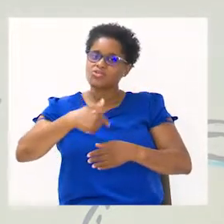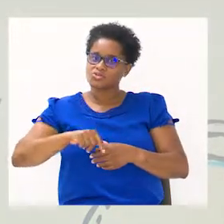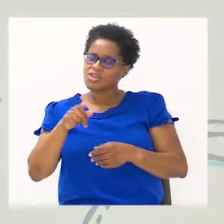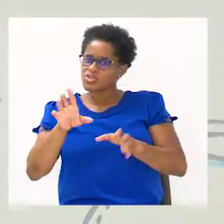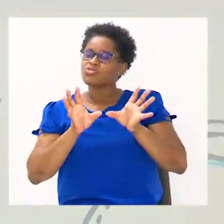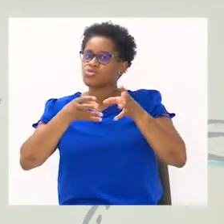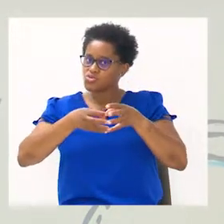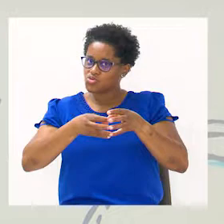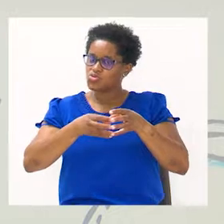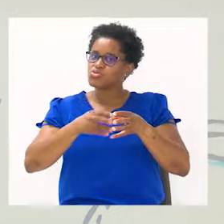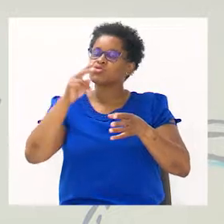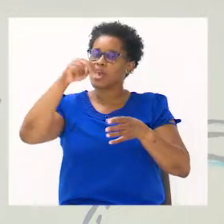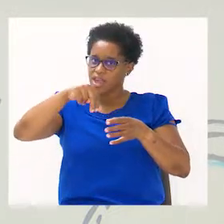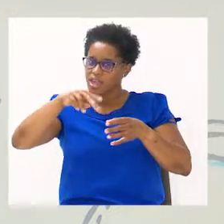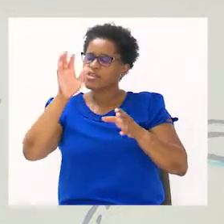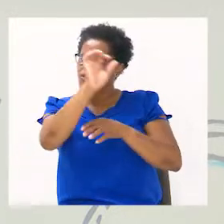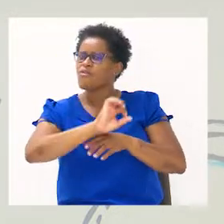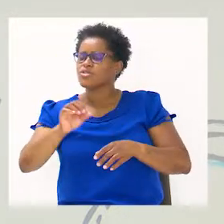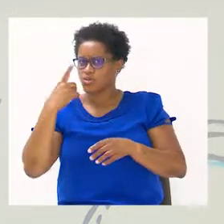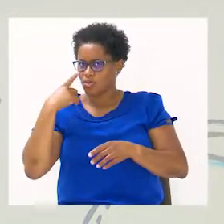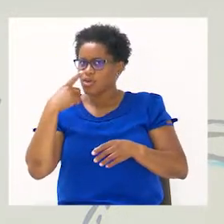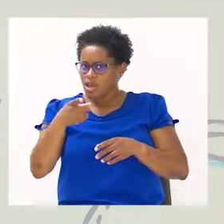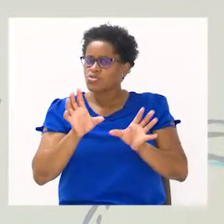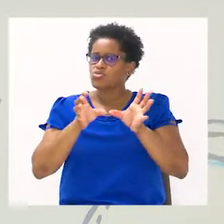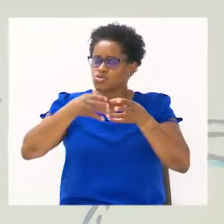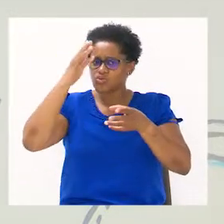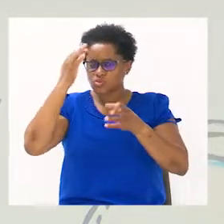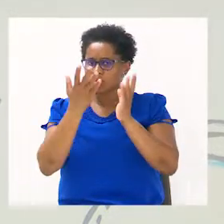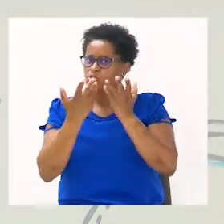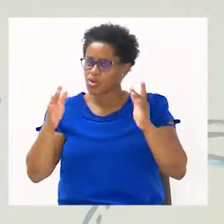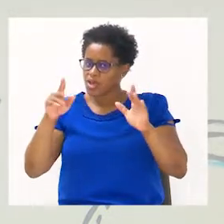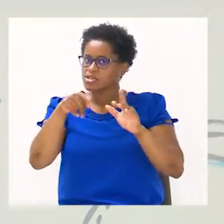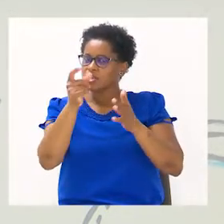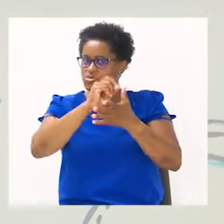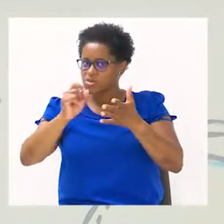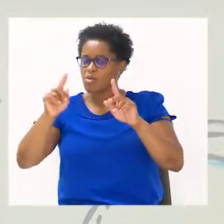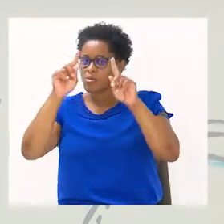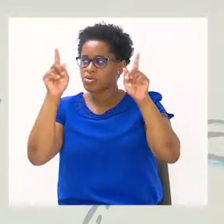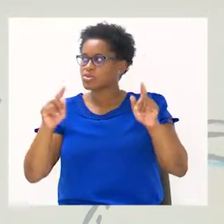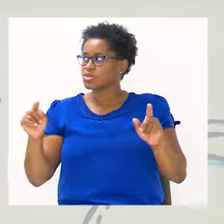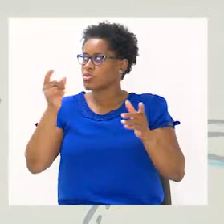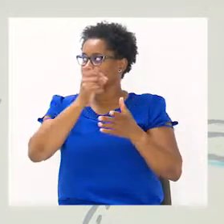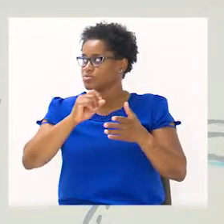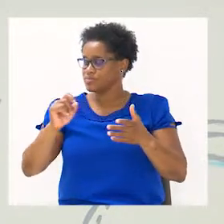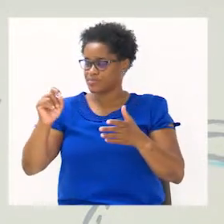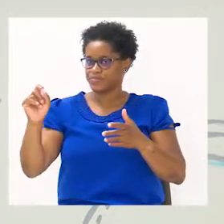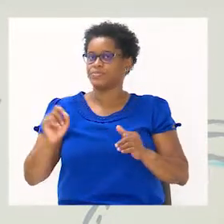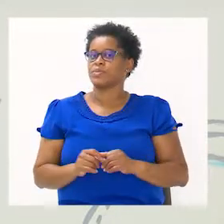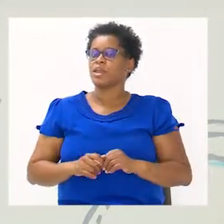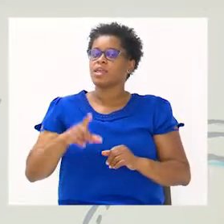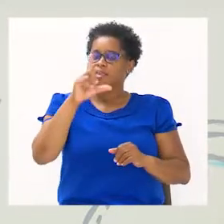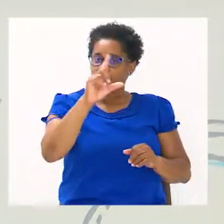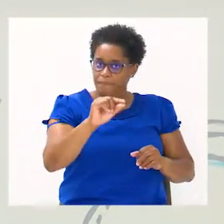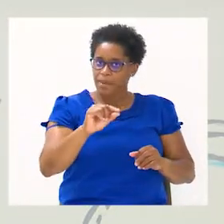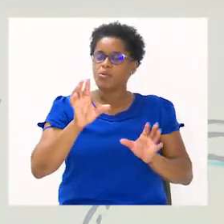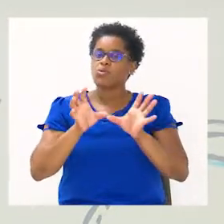dos números naturais, temos aqui representado por extensão. O conjunto Z, que é o conjunto dos